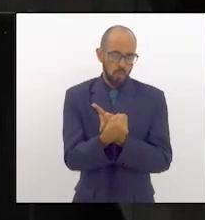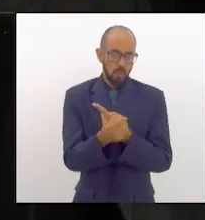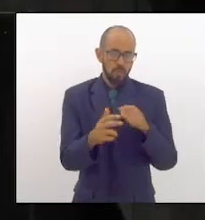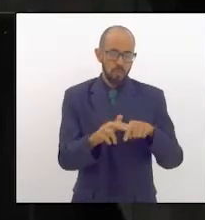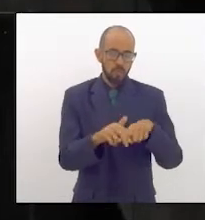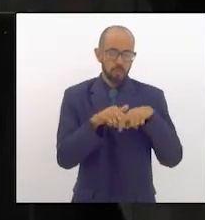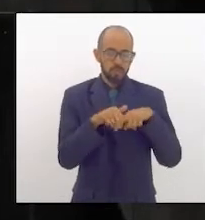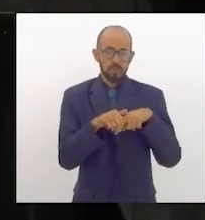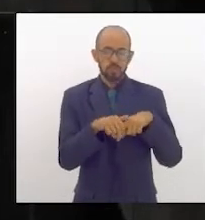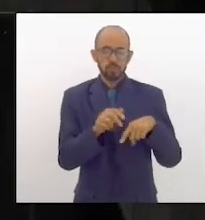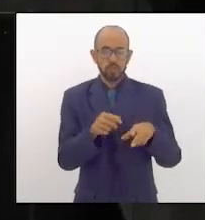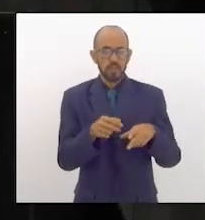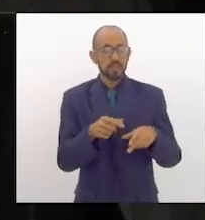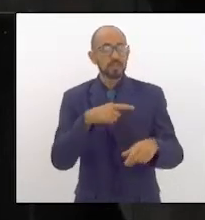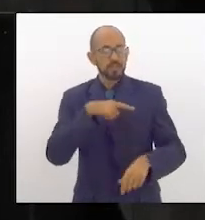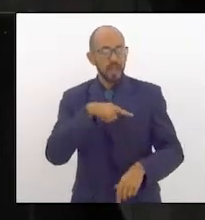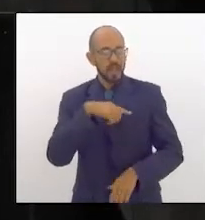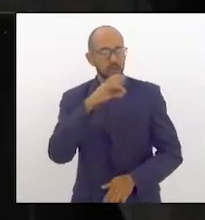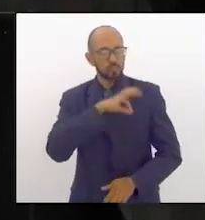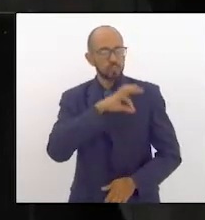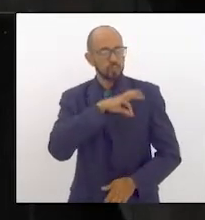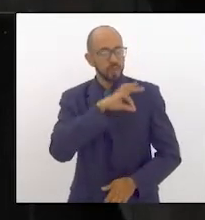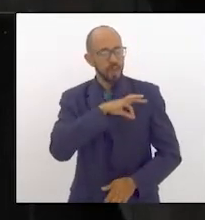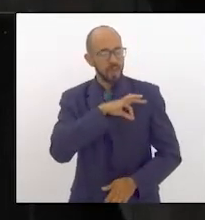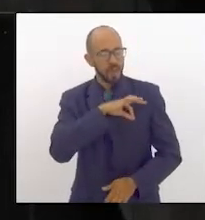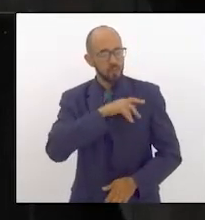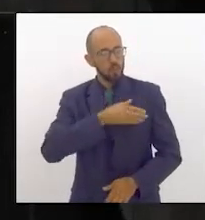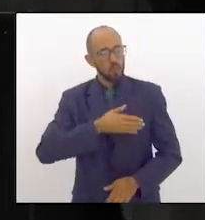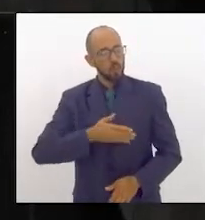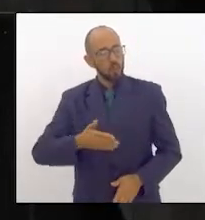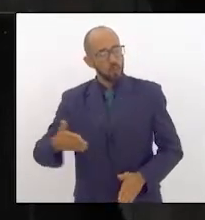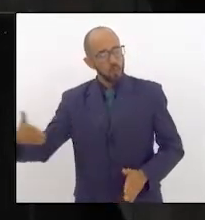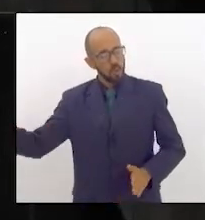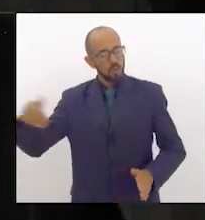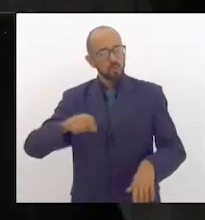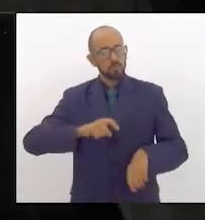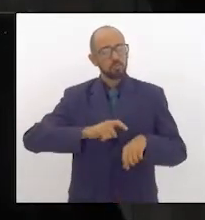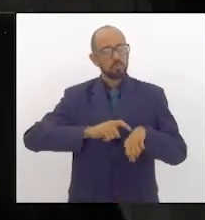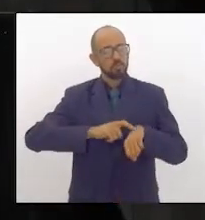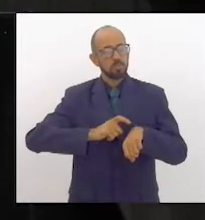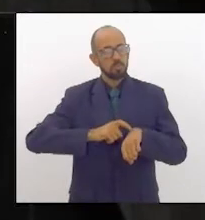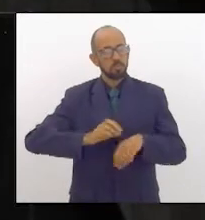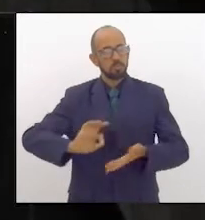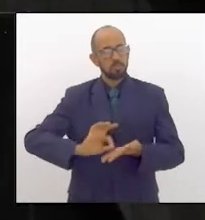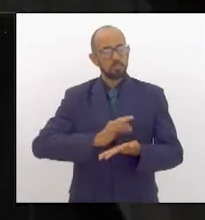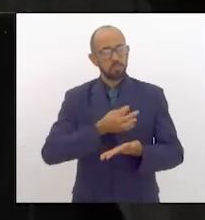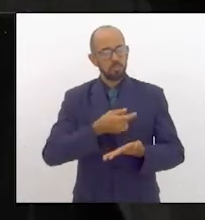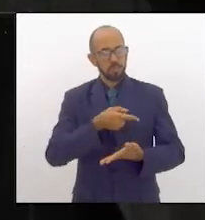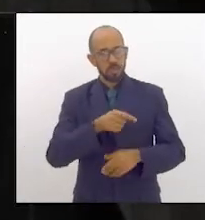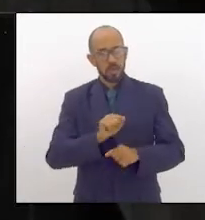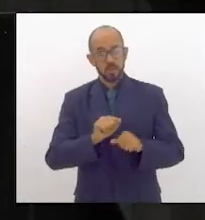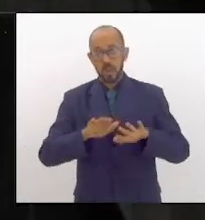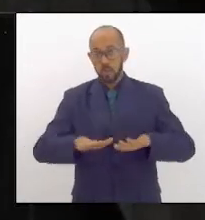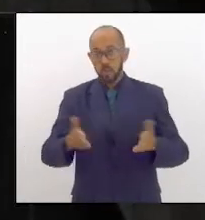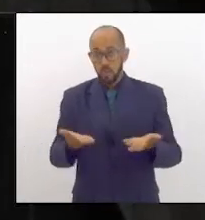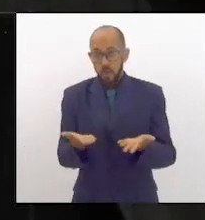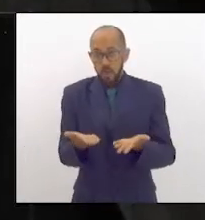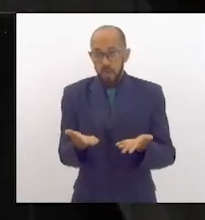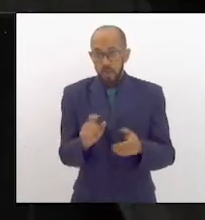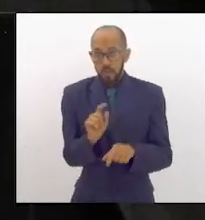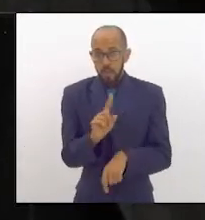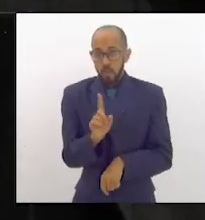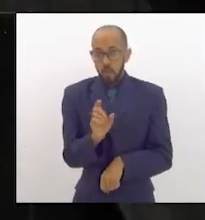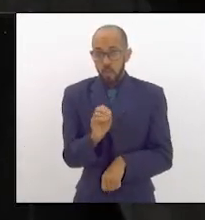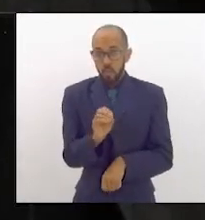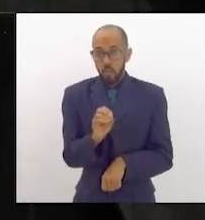esqueci devem inclusive uma remuneração ao longo ao longo da vigência de sua de sua participação no programa Agora não agora o programa